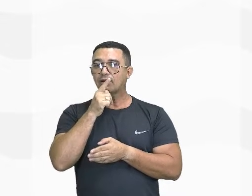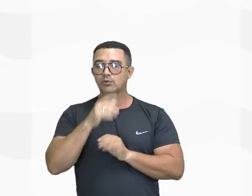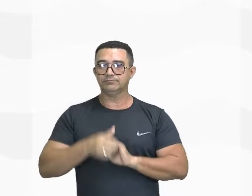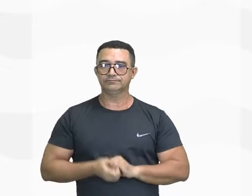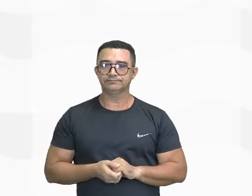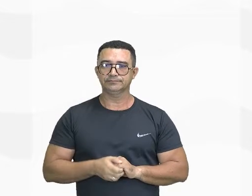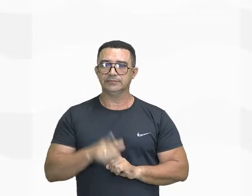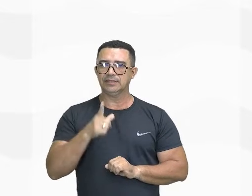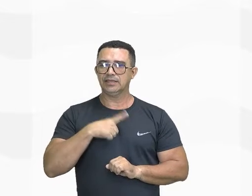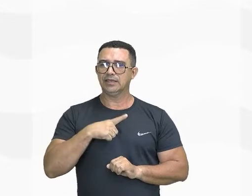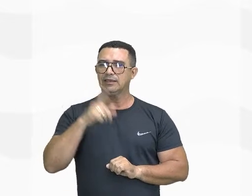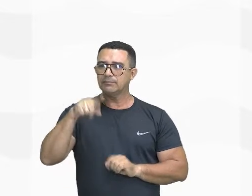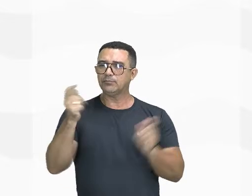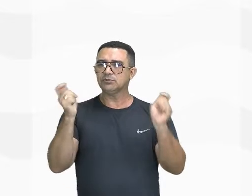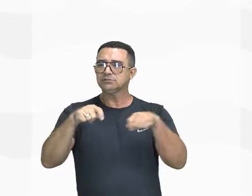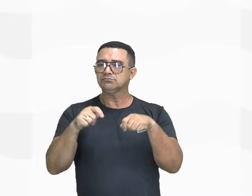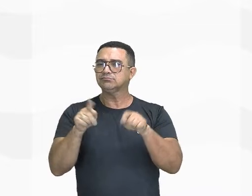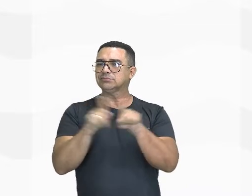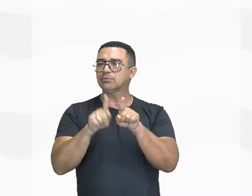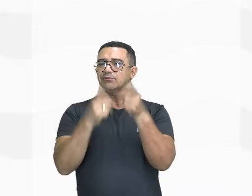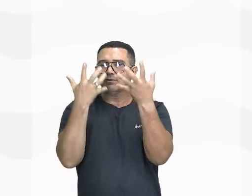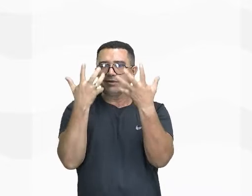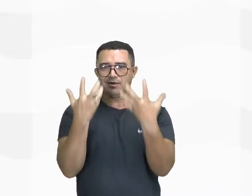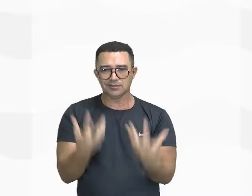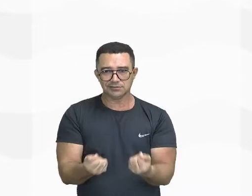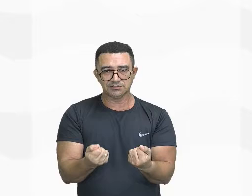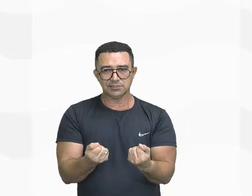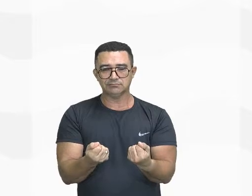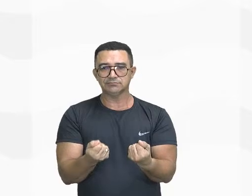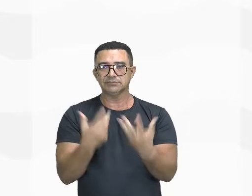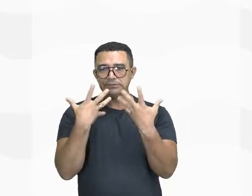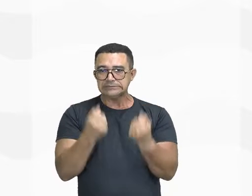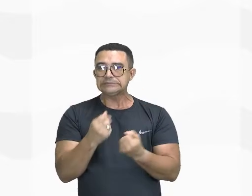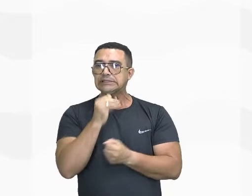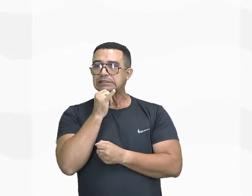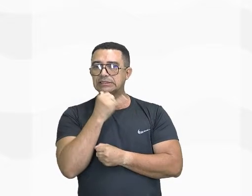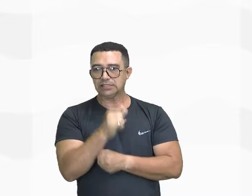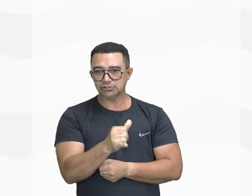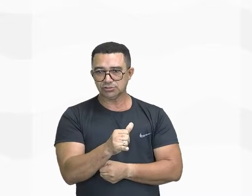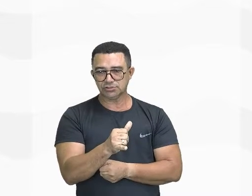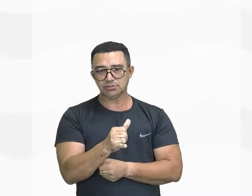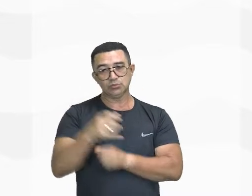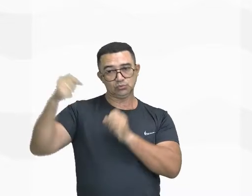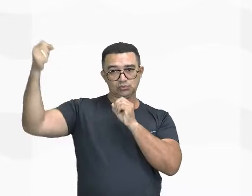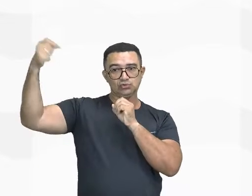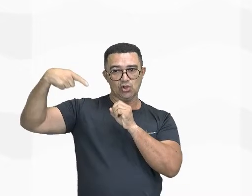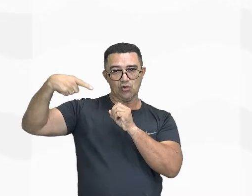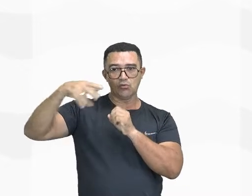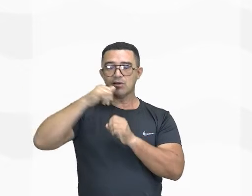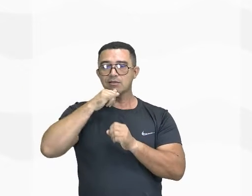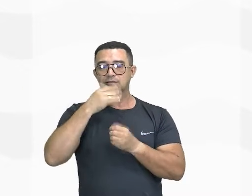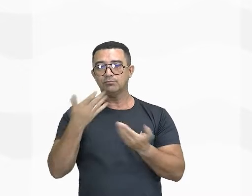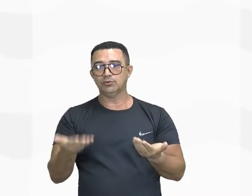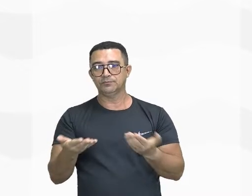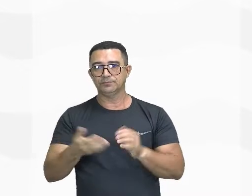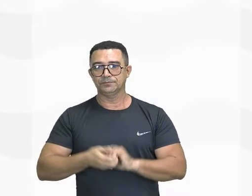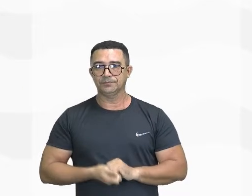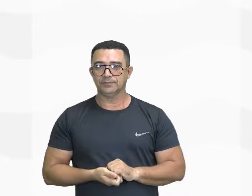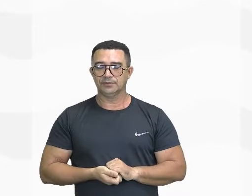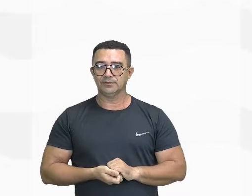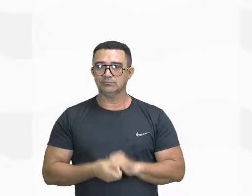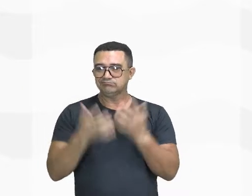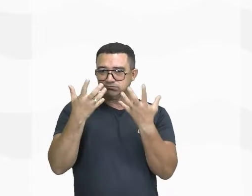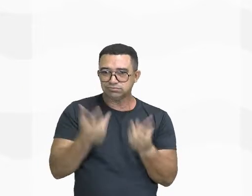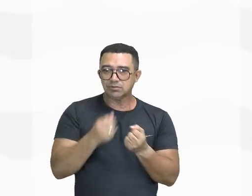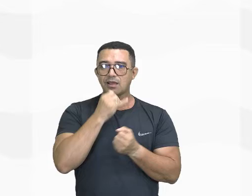aquela capacidade de absorver, né, a energia, não é? Então, quando ele absorve essa energia, ele faz